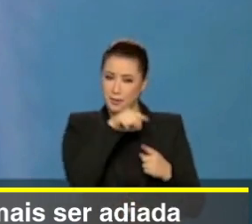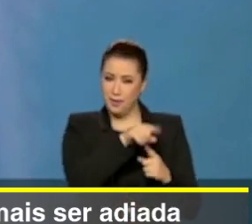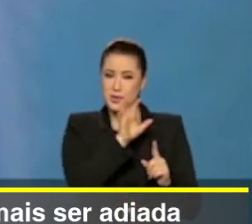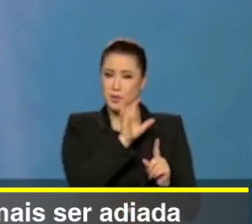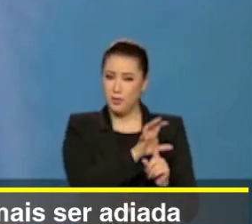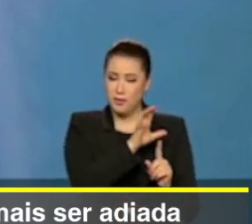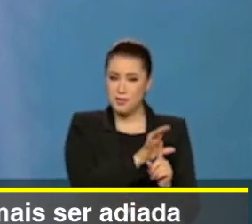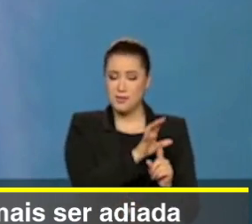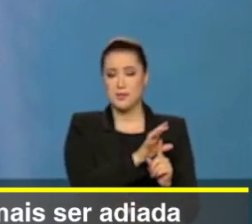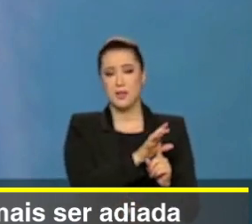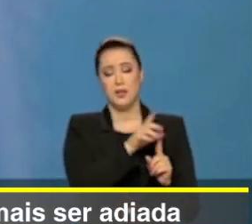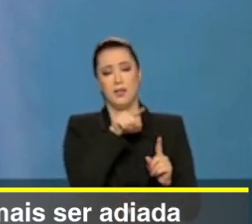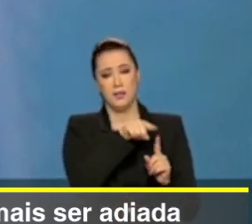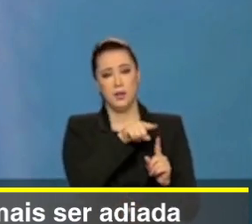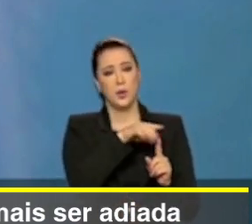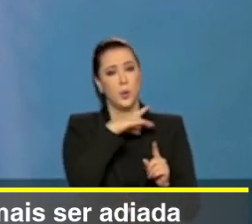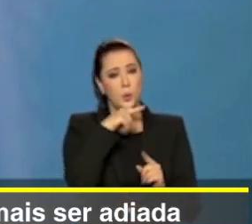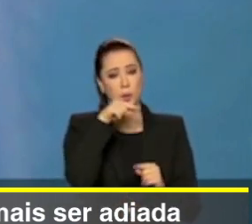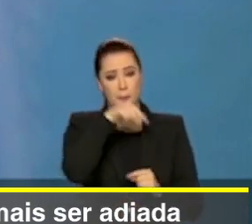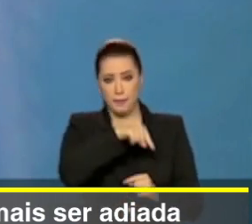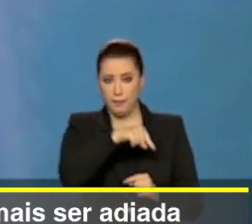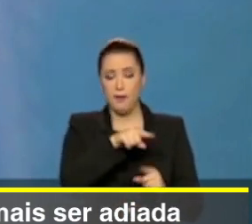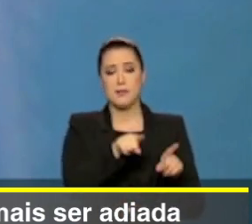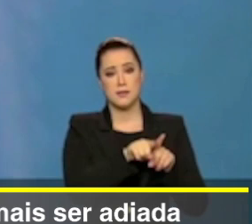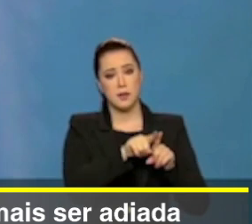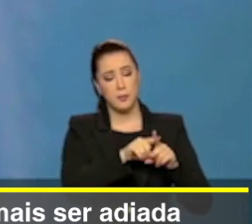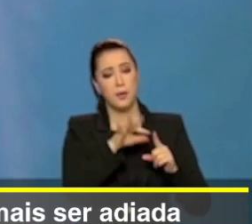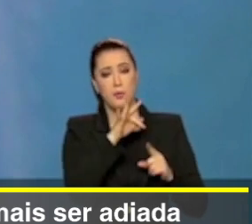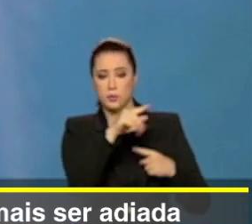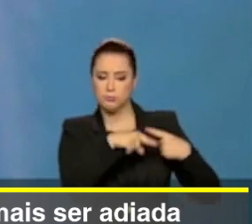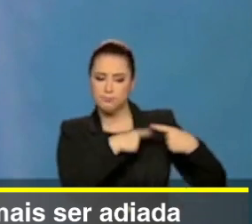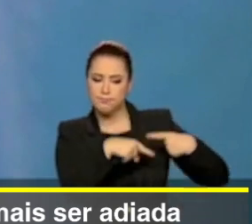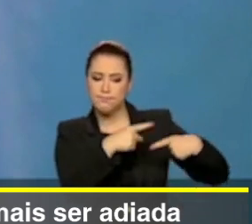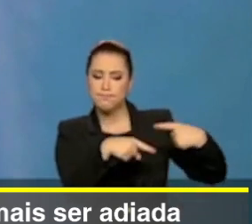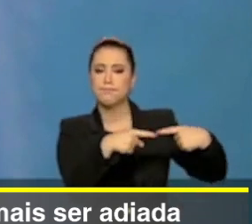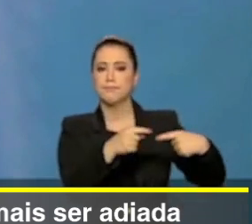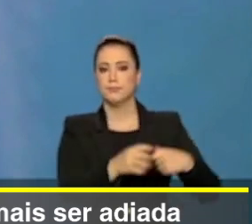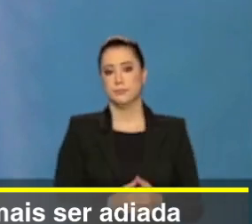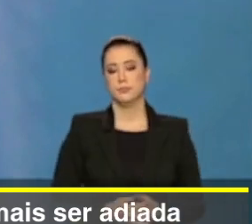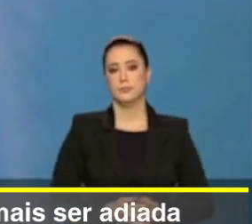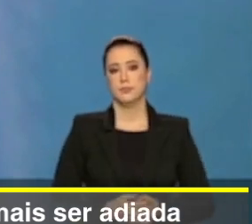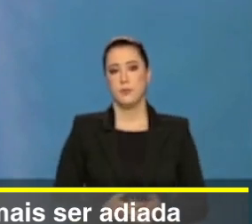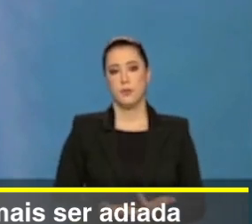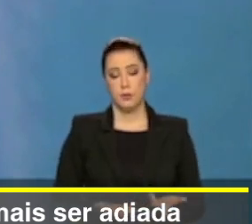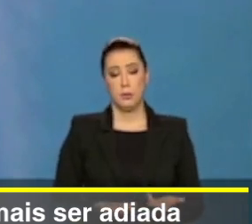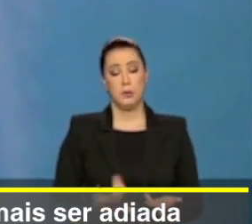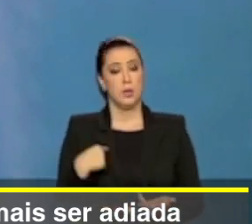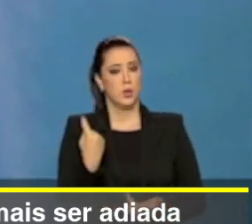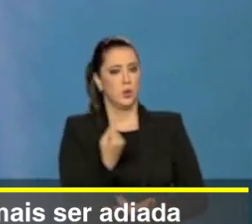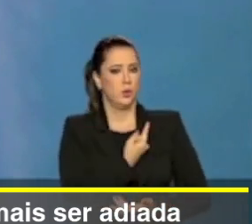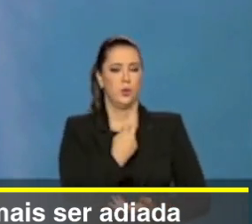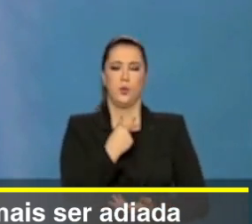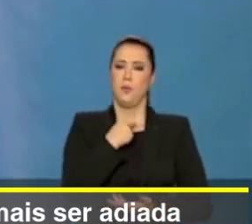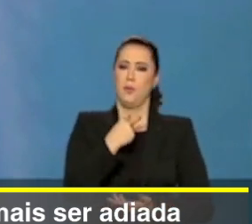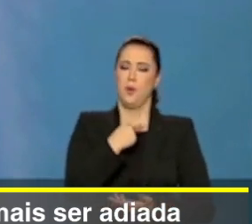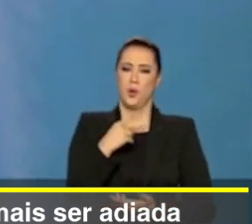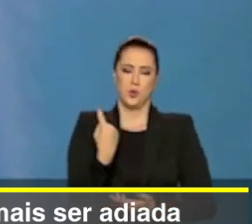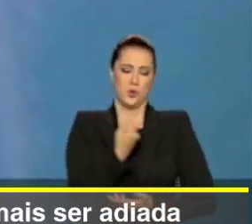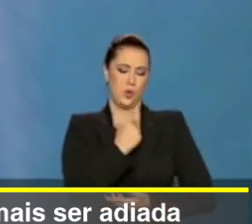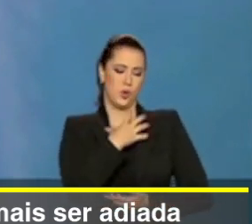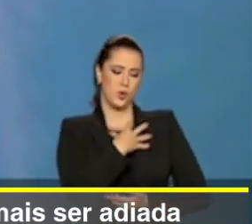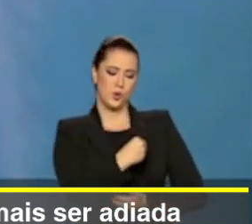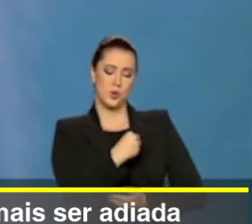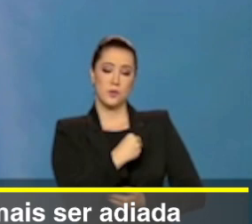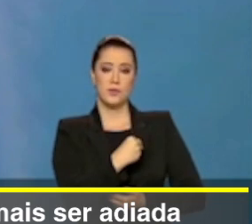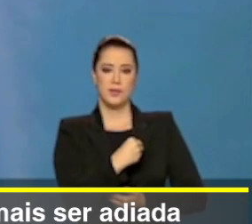impactos negativos nesta e nas futuras gerações. Não devemos privar nossos filhos